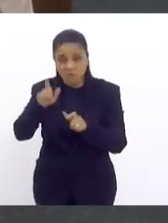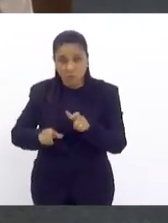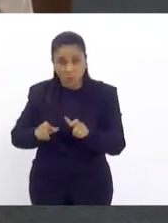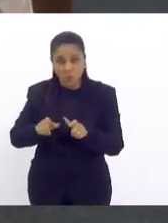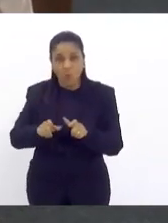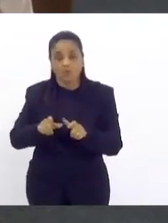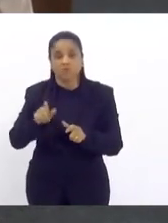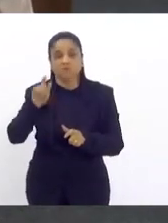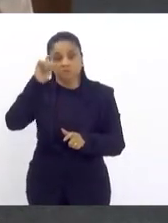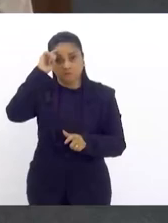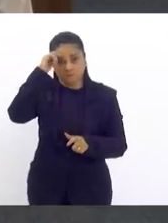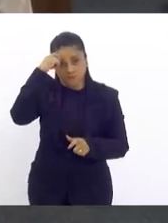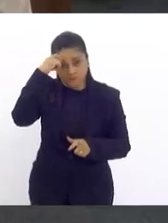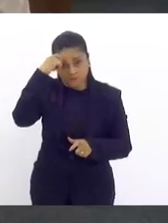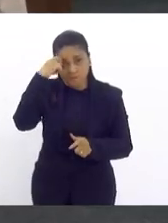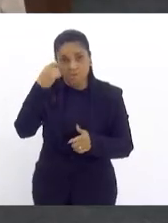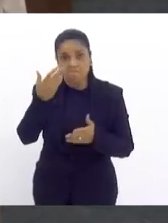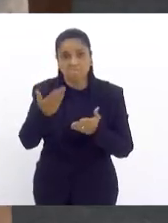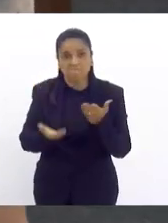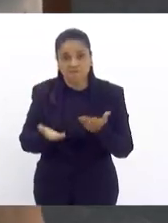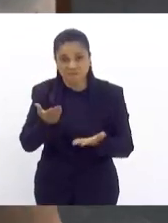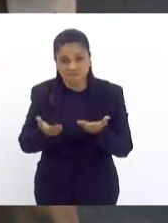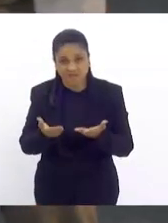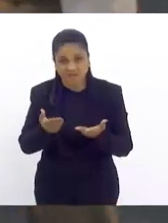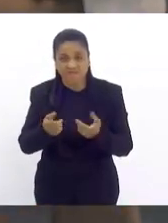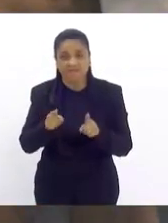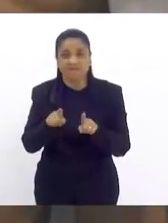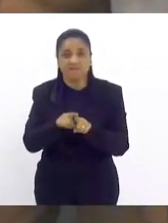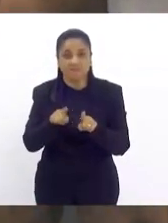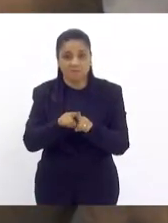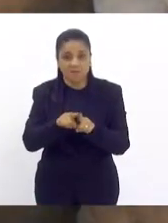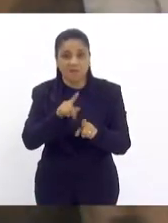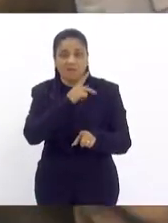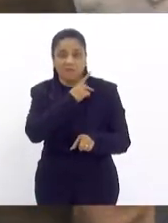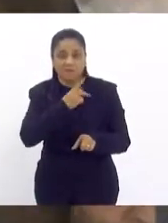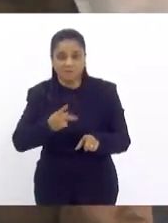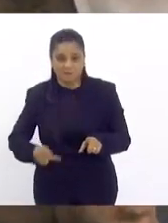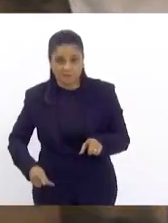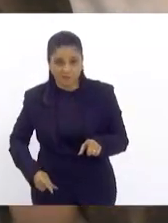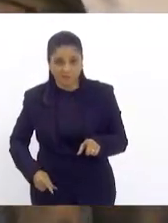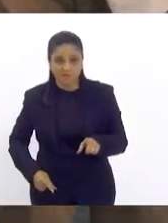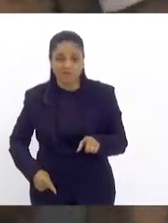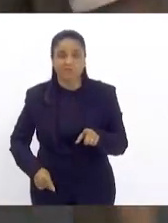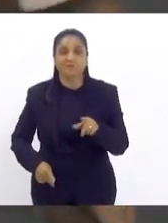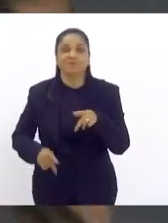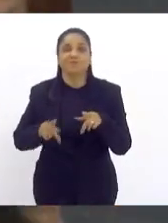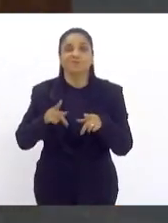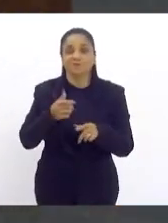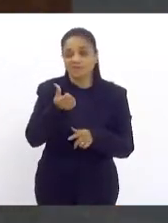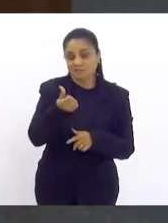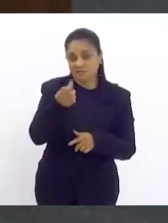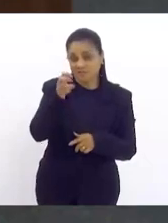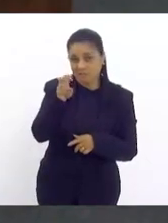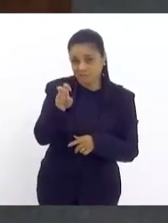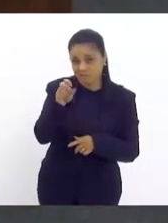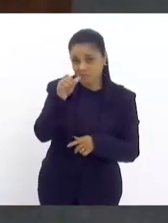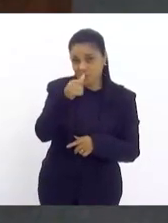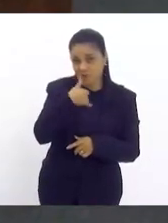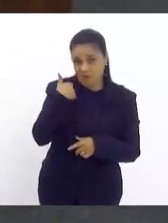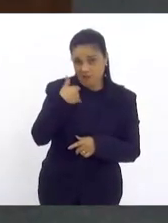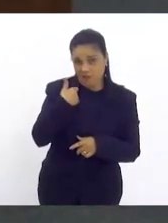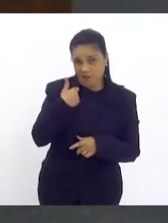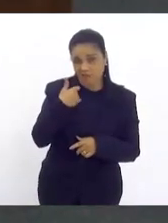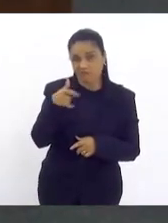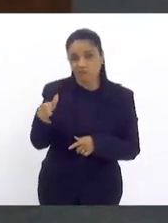quer dizer que pintou um clima entre um presidente de mais de 60 anos e uma menina de 14 anos o